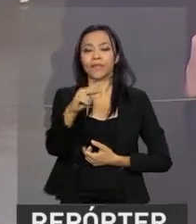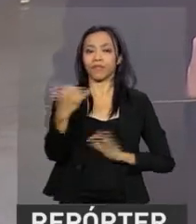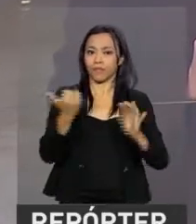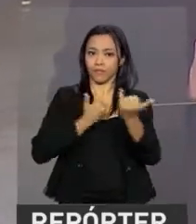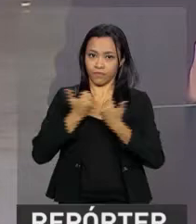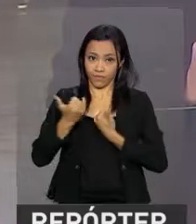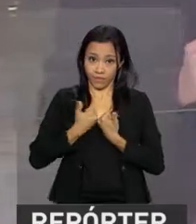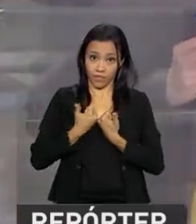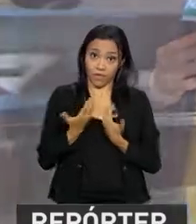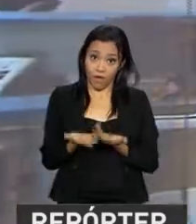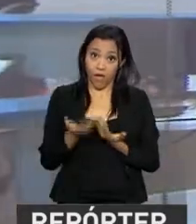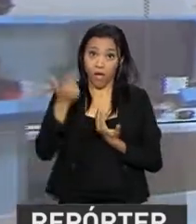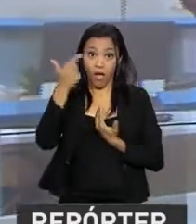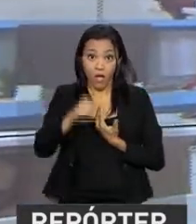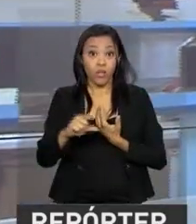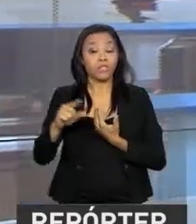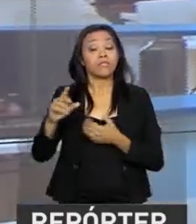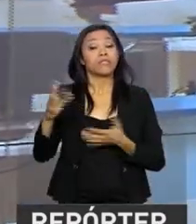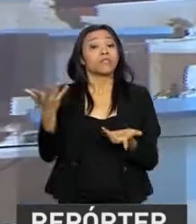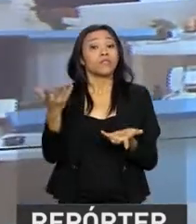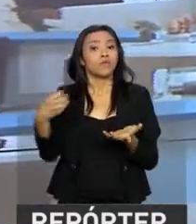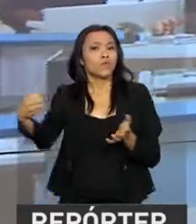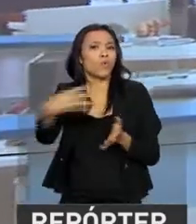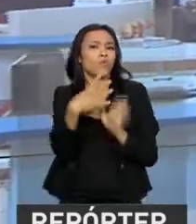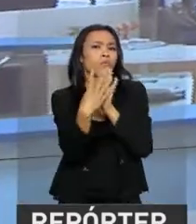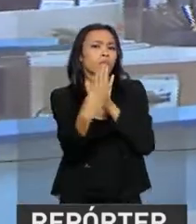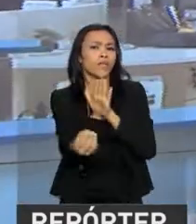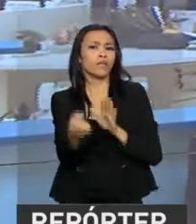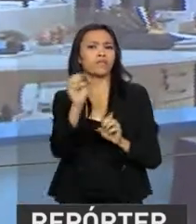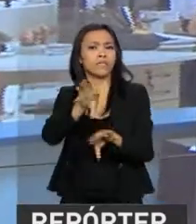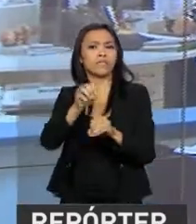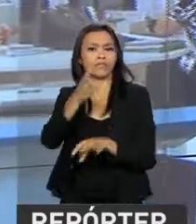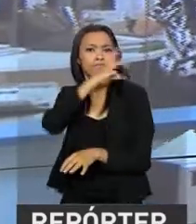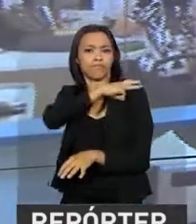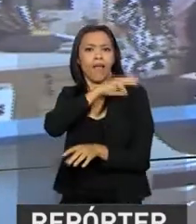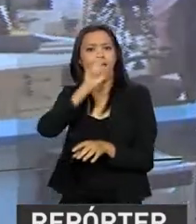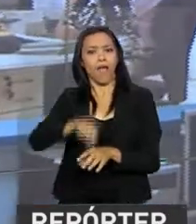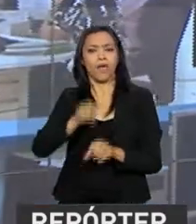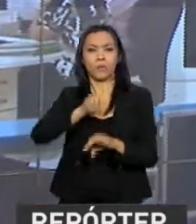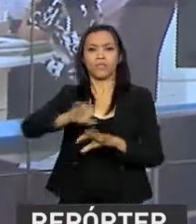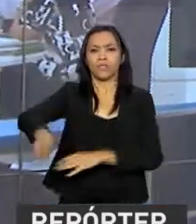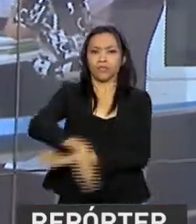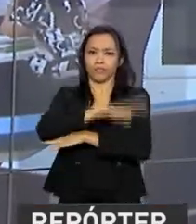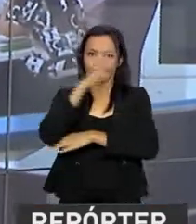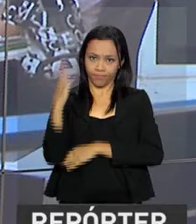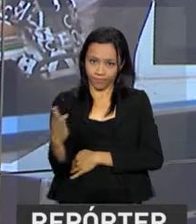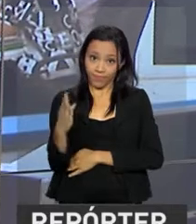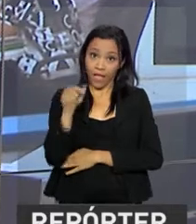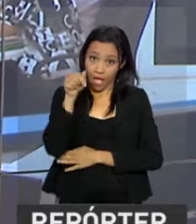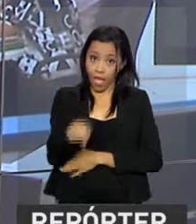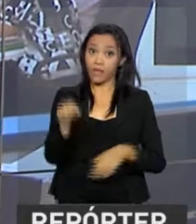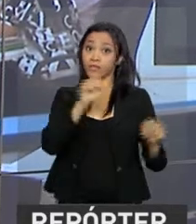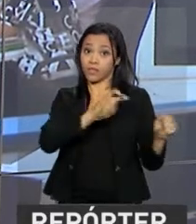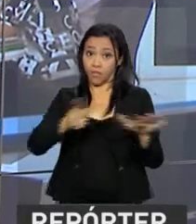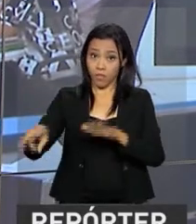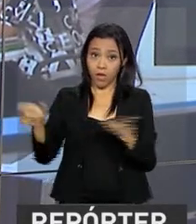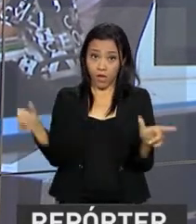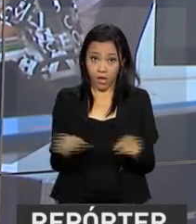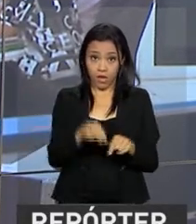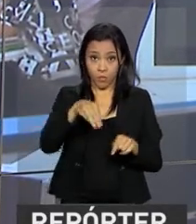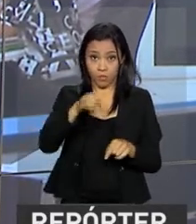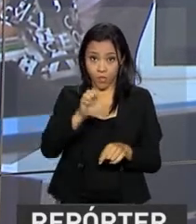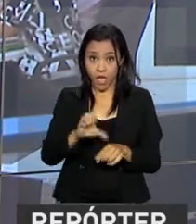e olha é uma das medidas do novo ensino médio é a educação em tempo integral é essa ana o mec publicou